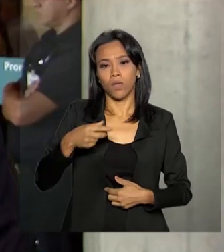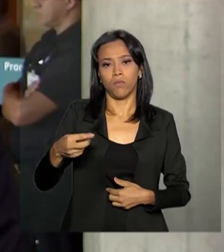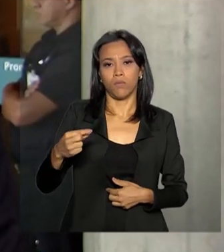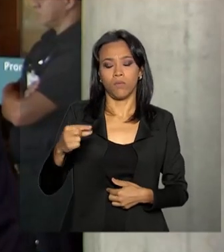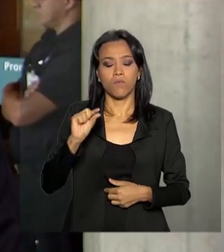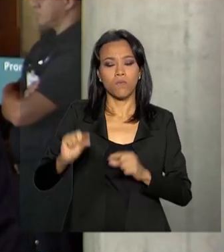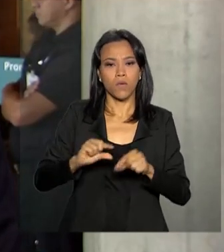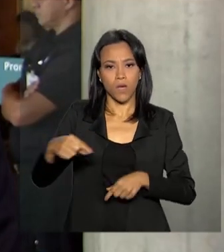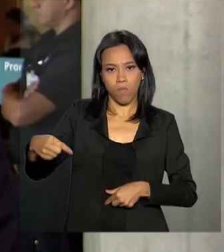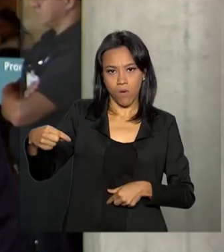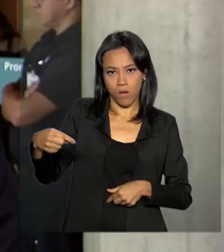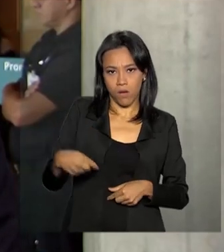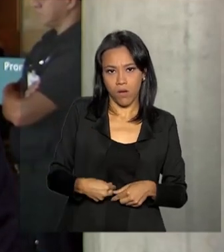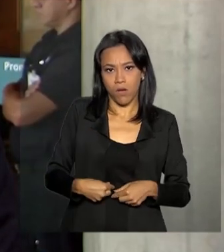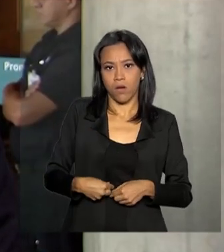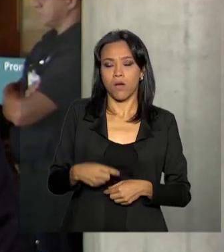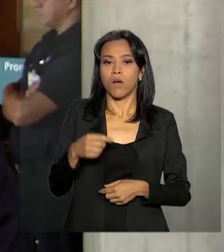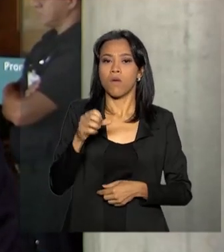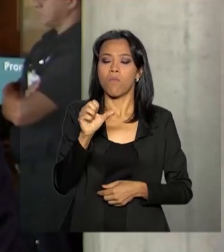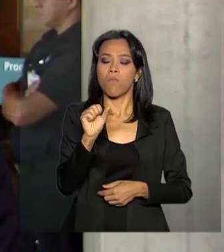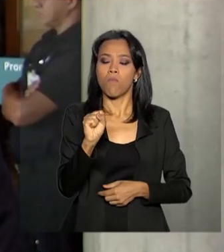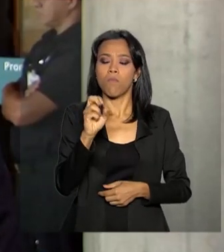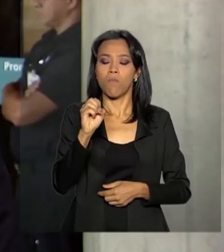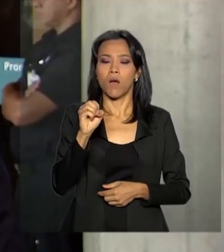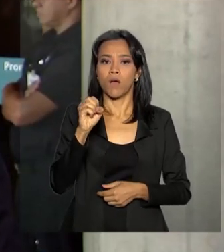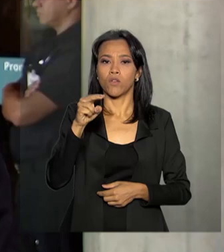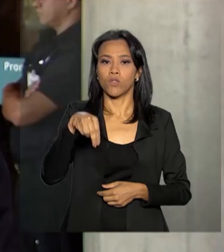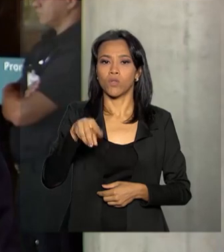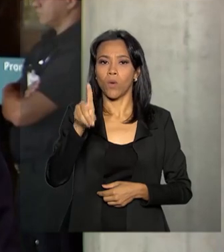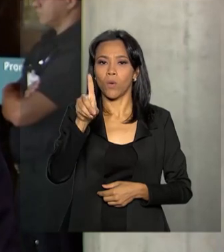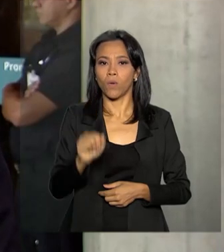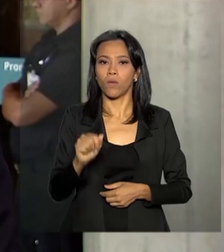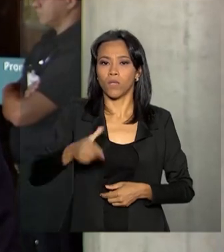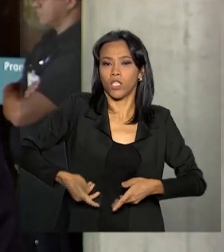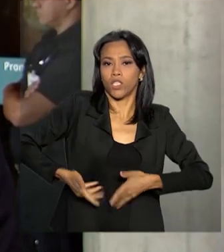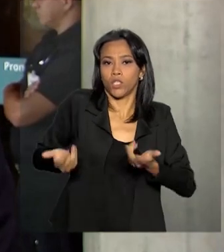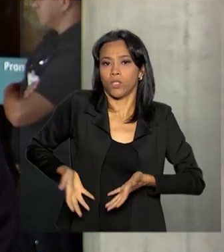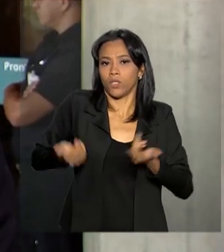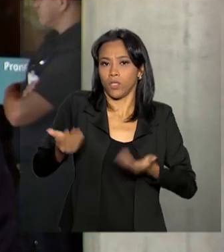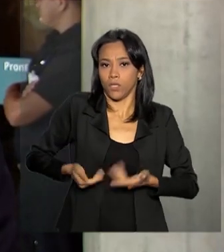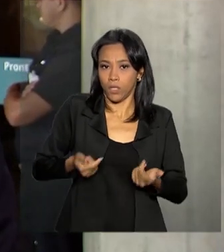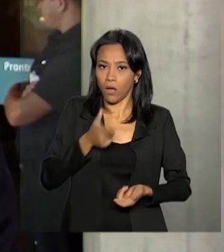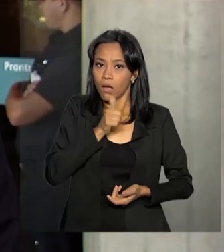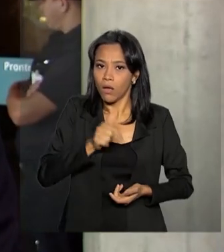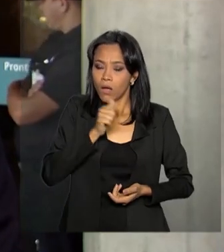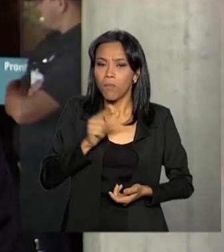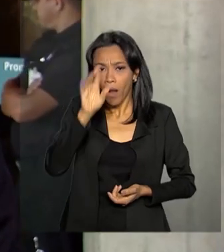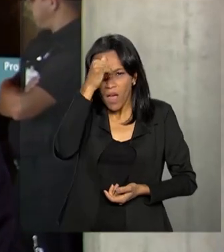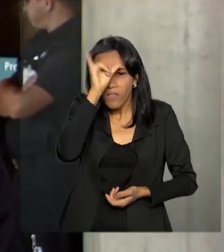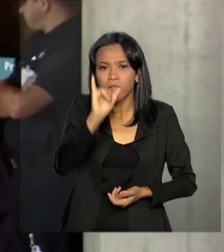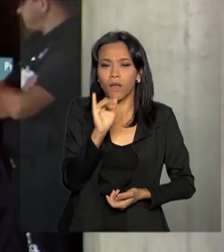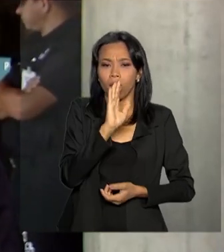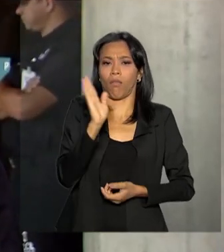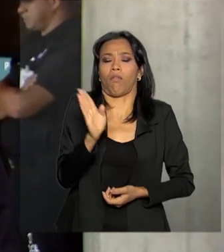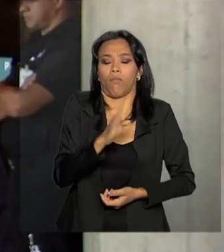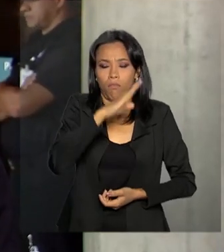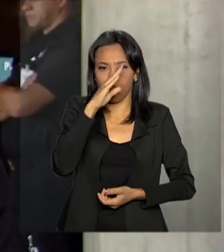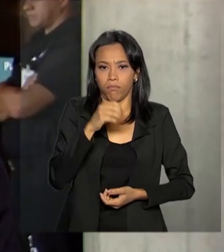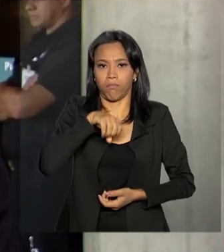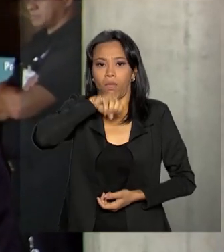sonda que acessa o estômago do presidente, retira líquidos para evitar náuseas e recebe